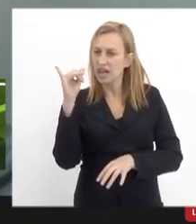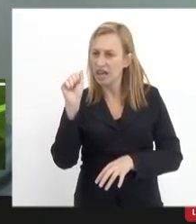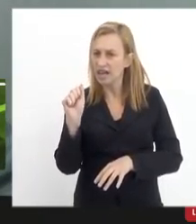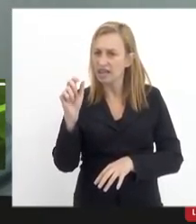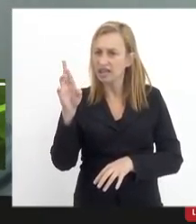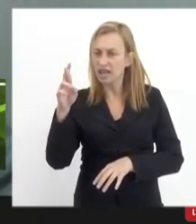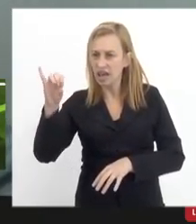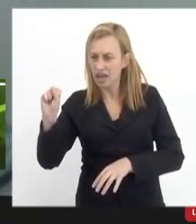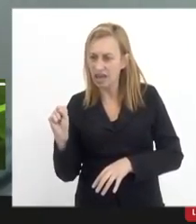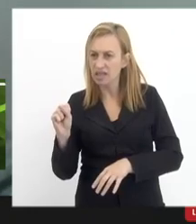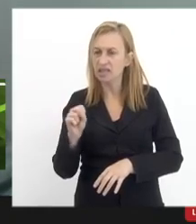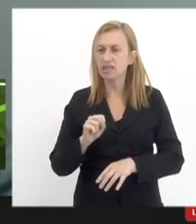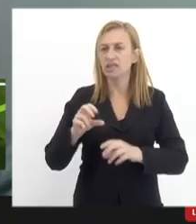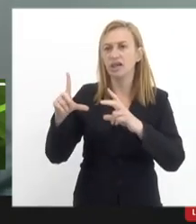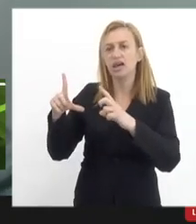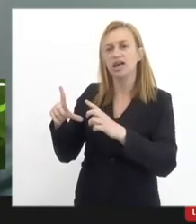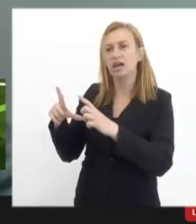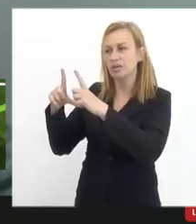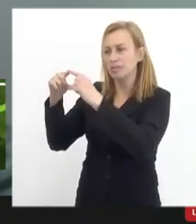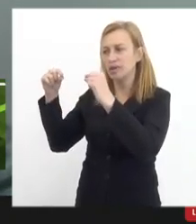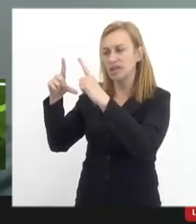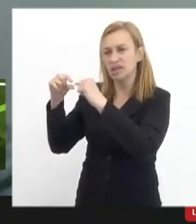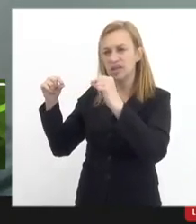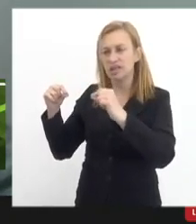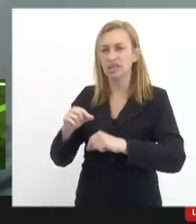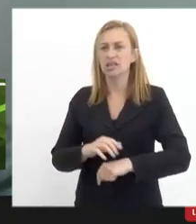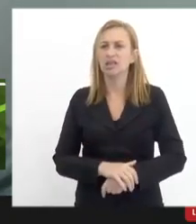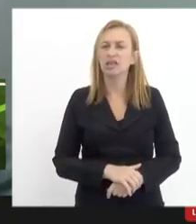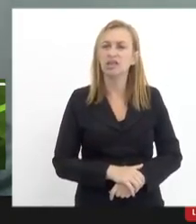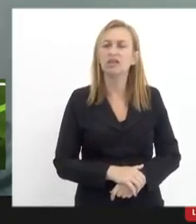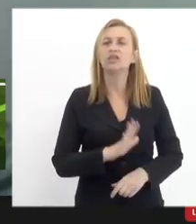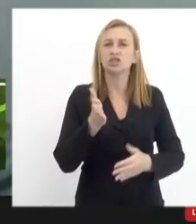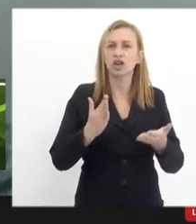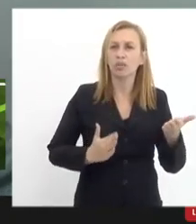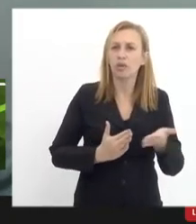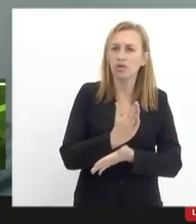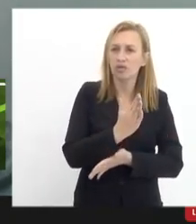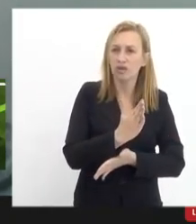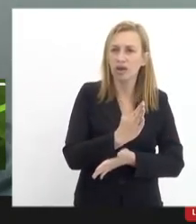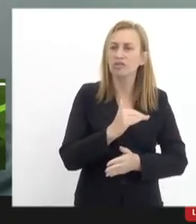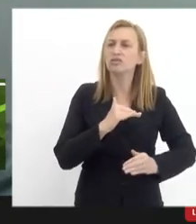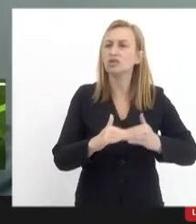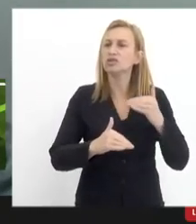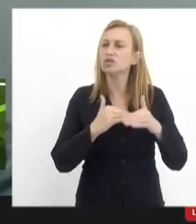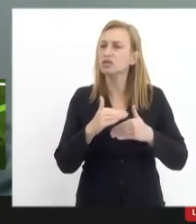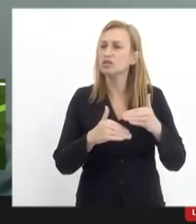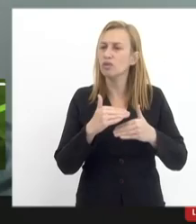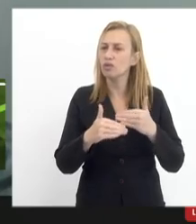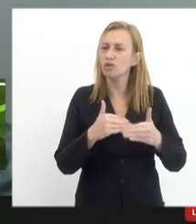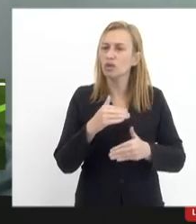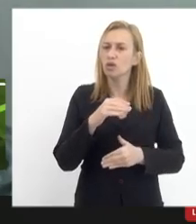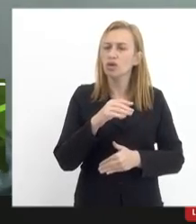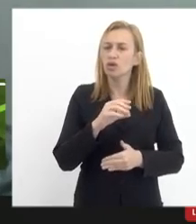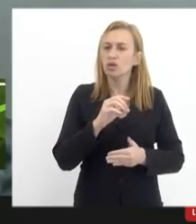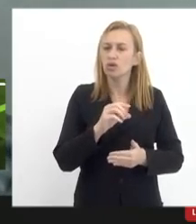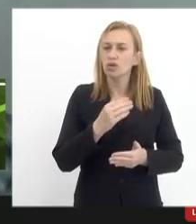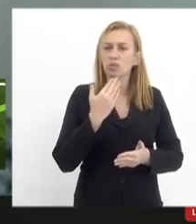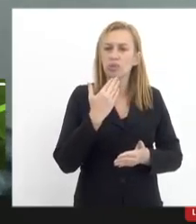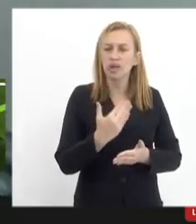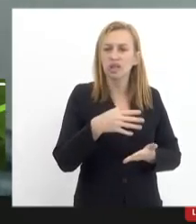Setorial do IFAM em Brasília, foi aprovado que fosse desenvolvido o dossiê do pedido